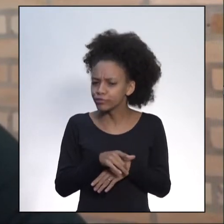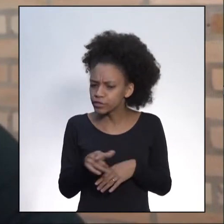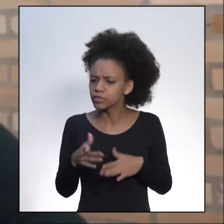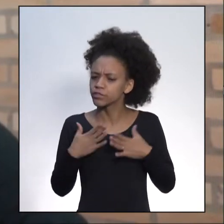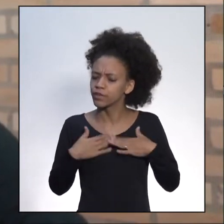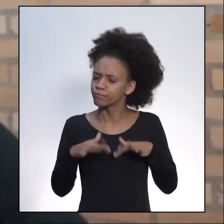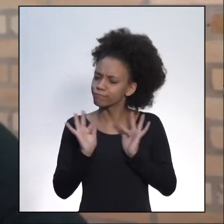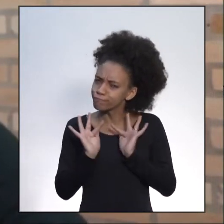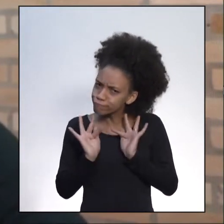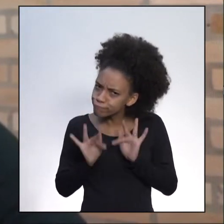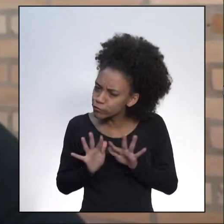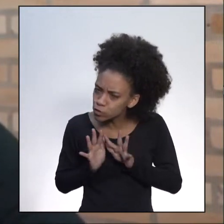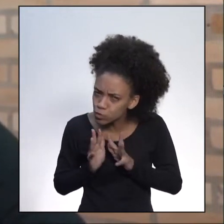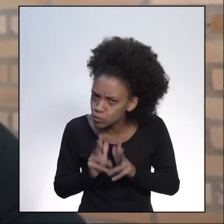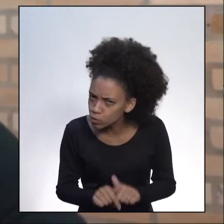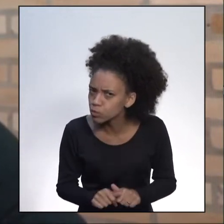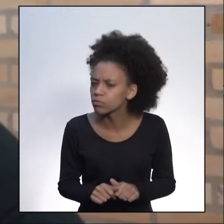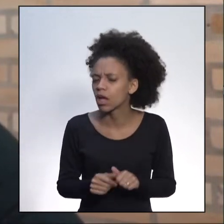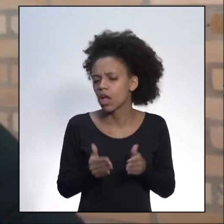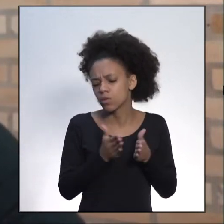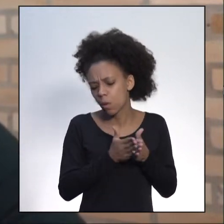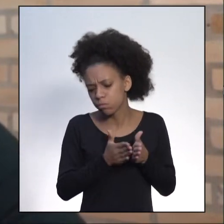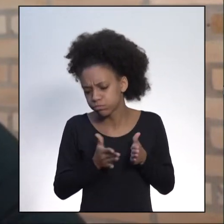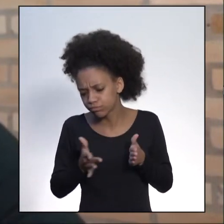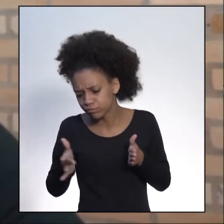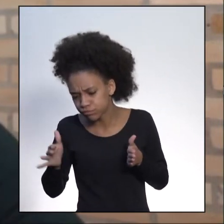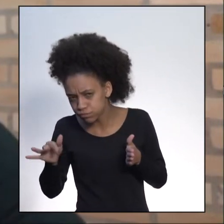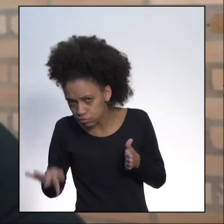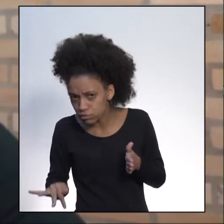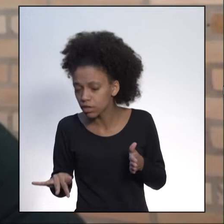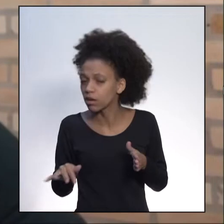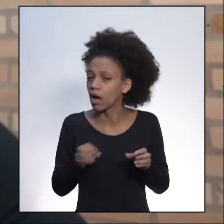passar, que é um momento. A educação básica, ela